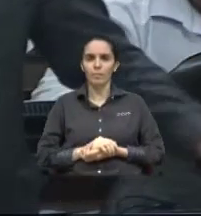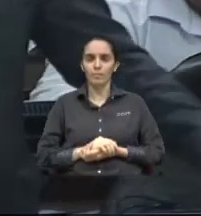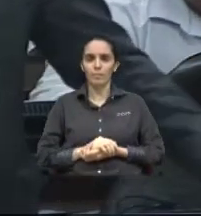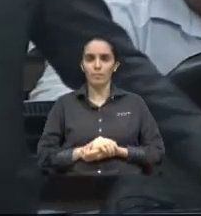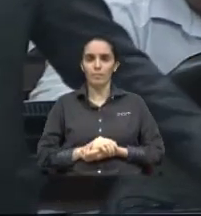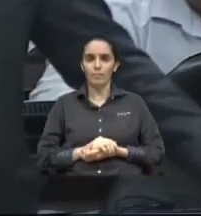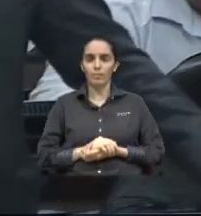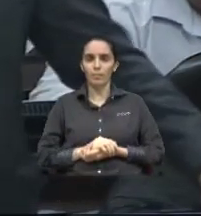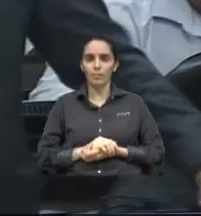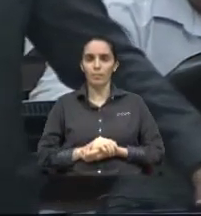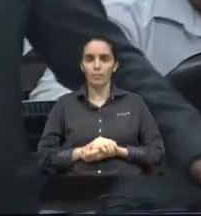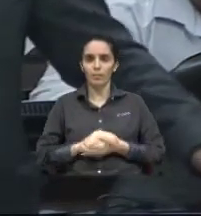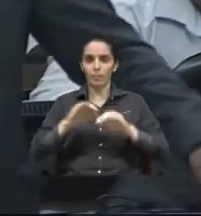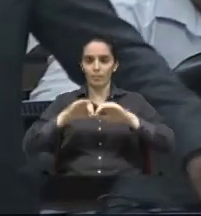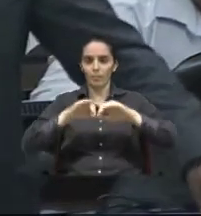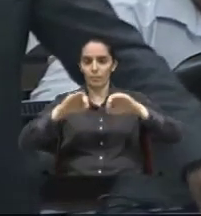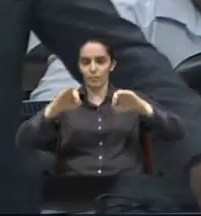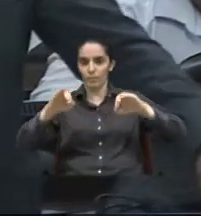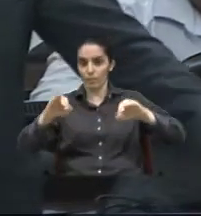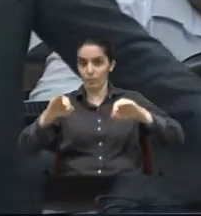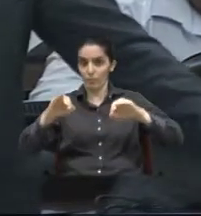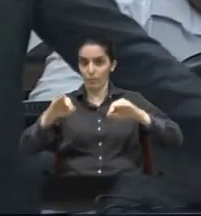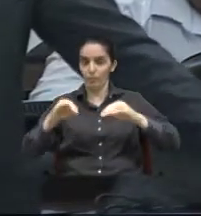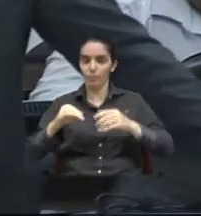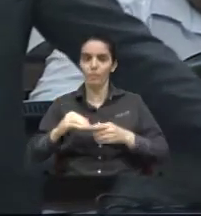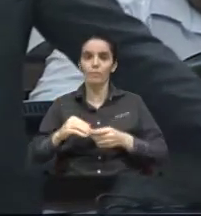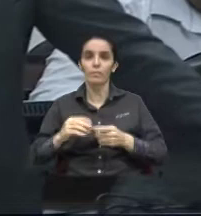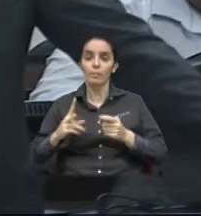distinta da vesícula onde ela foi operada.